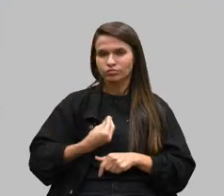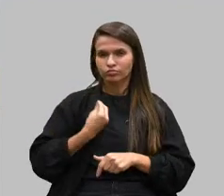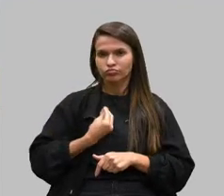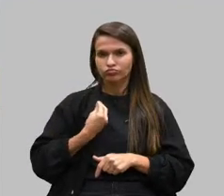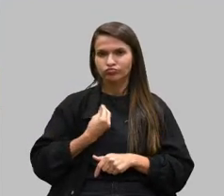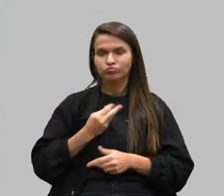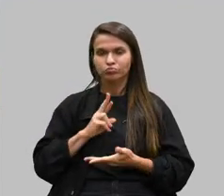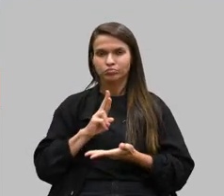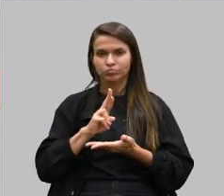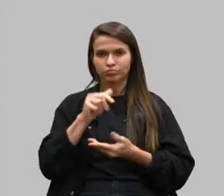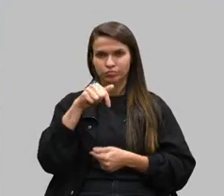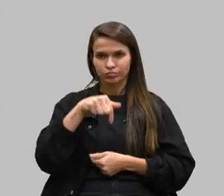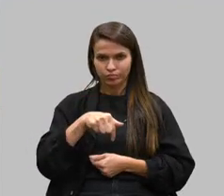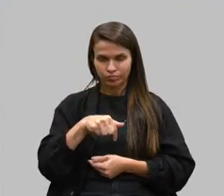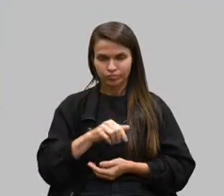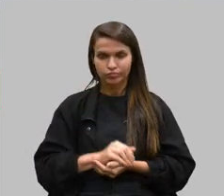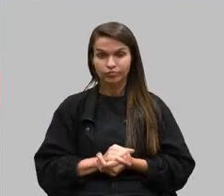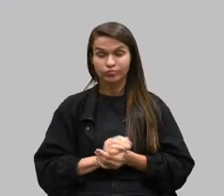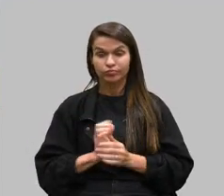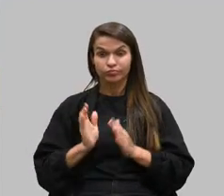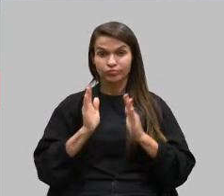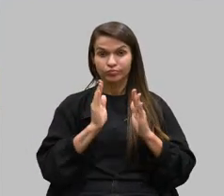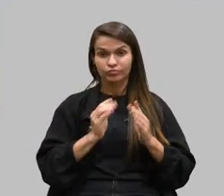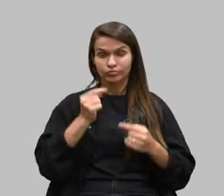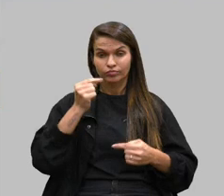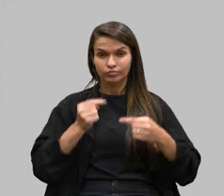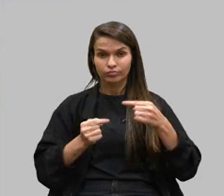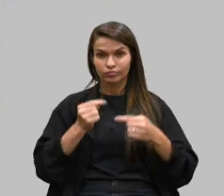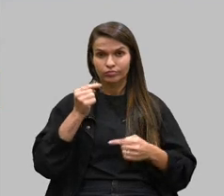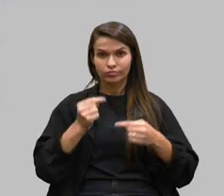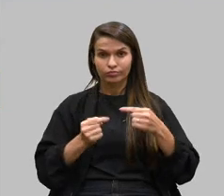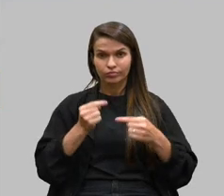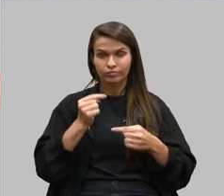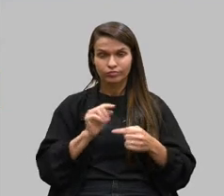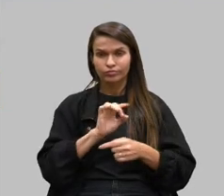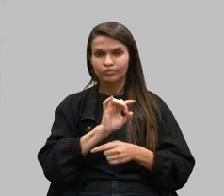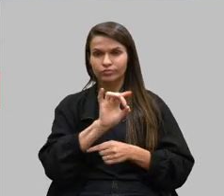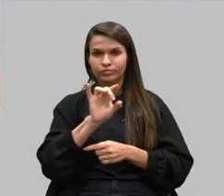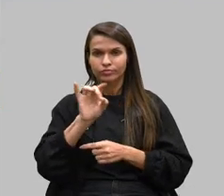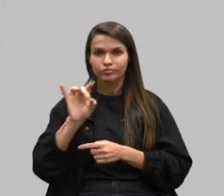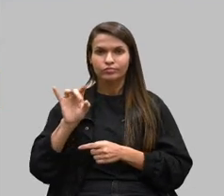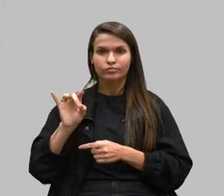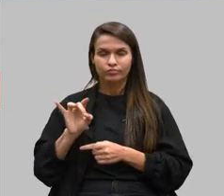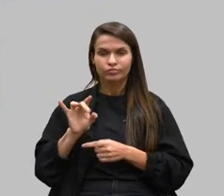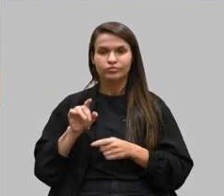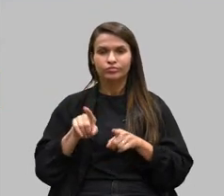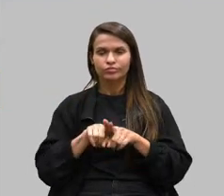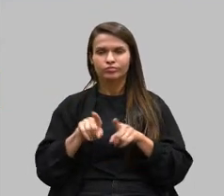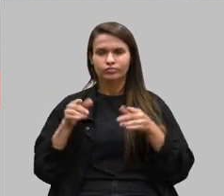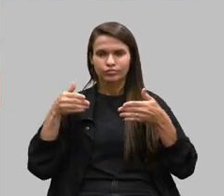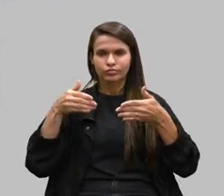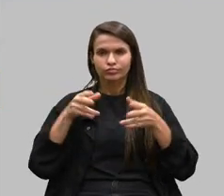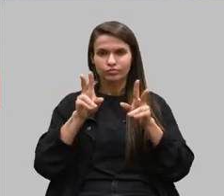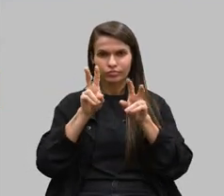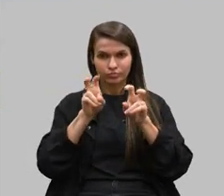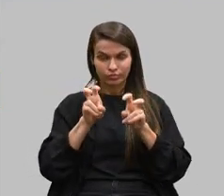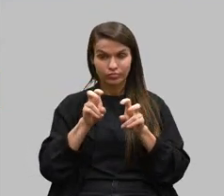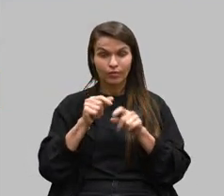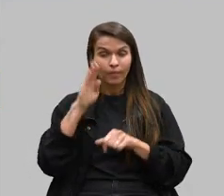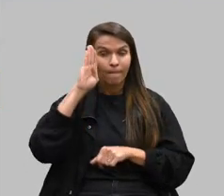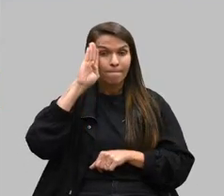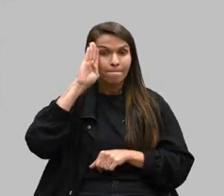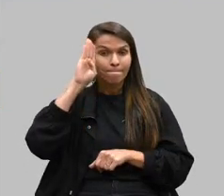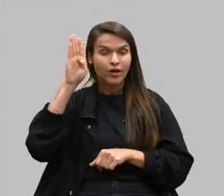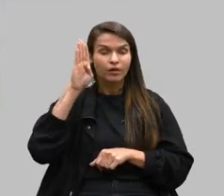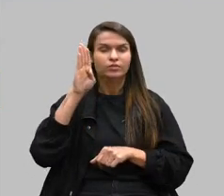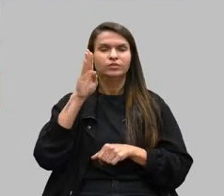representativos a parte da política pública do orçamento o Leonardo trouxe com muita precisão de como que vai ser abordado isso e o principal trazer